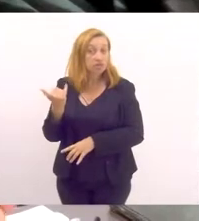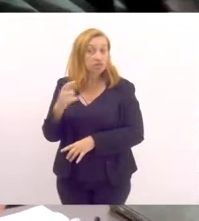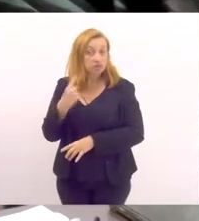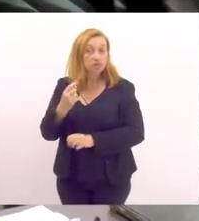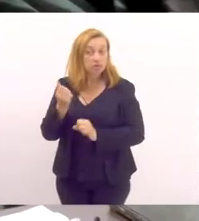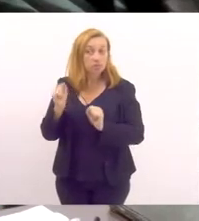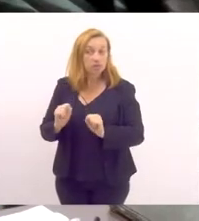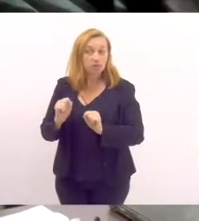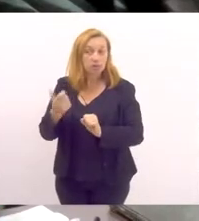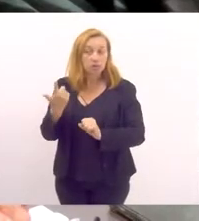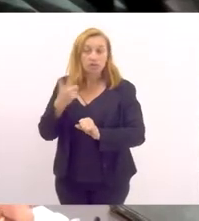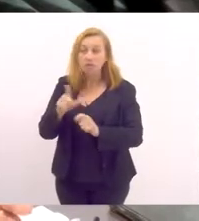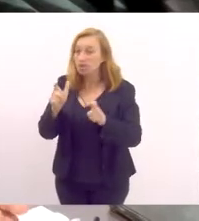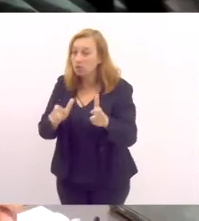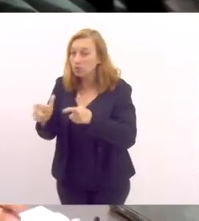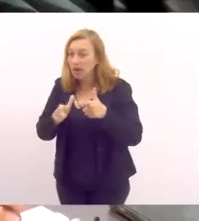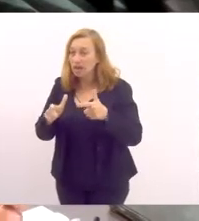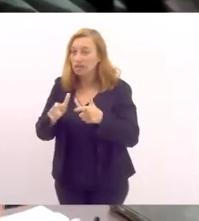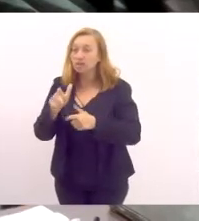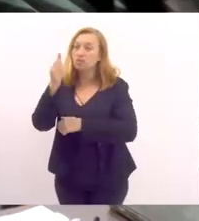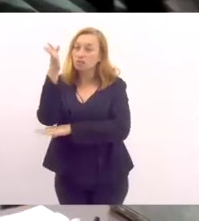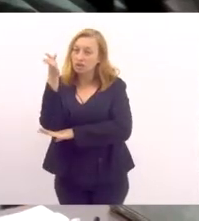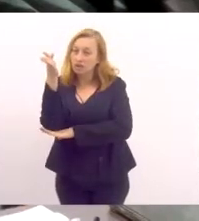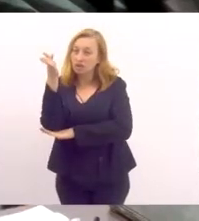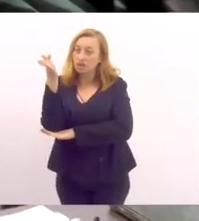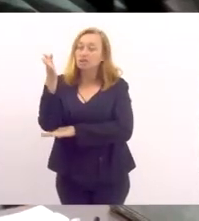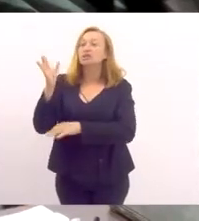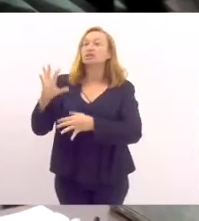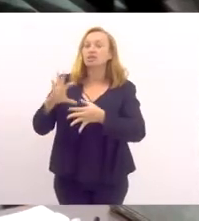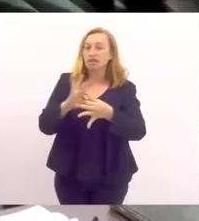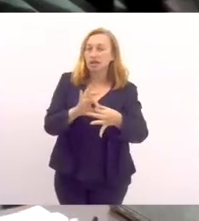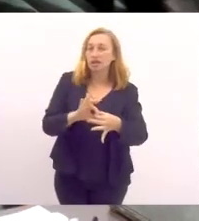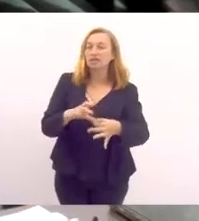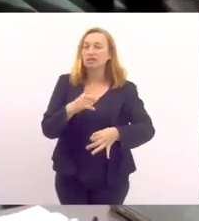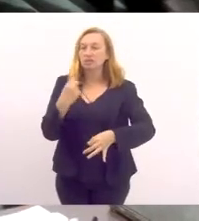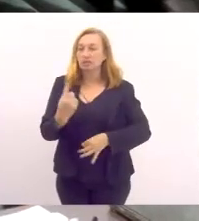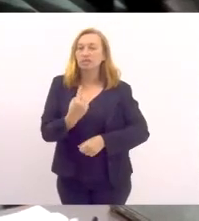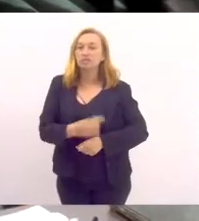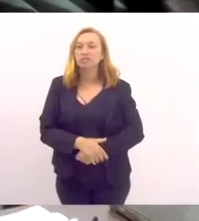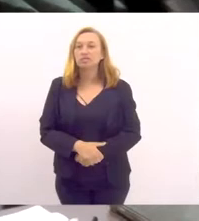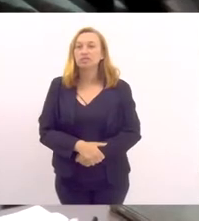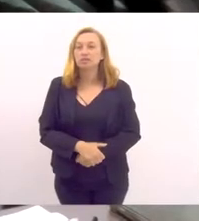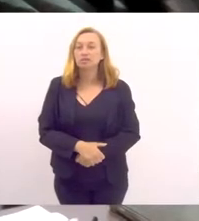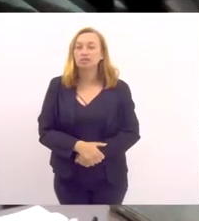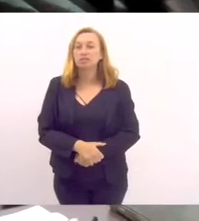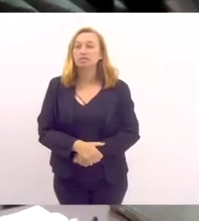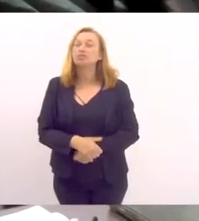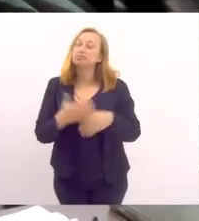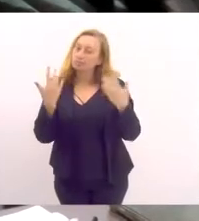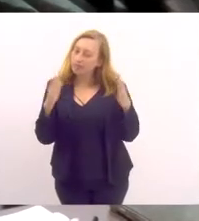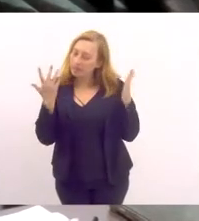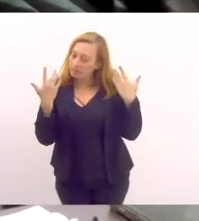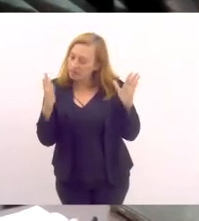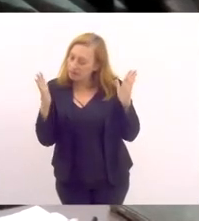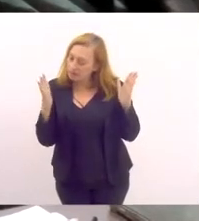conseguir os espaços nos hotéis associados da nossa entidade. E termino parabenizando